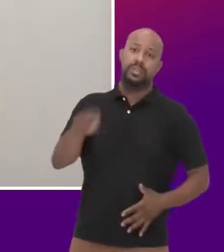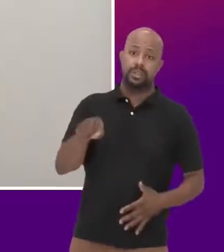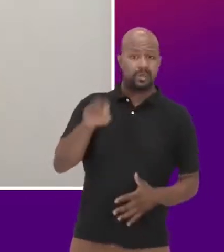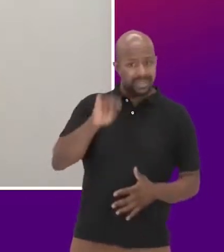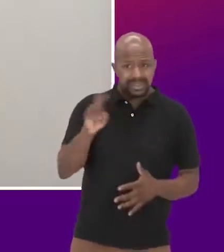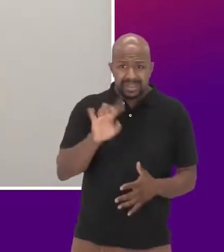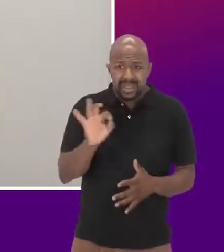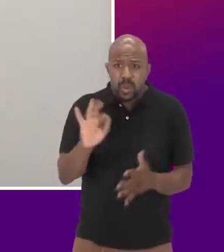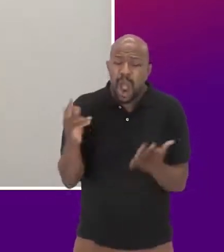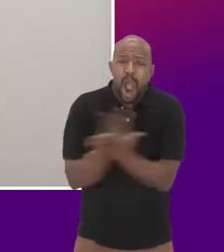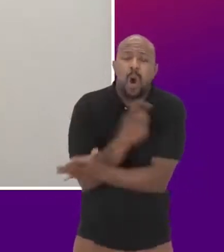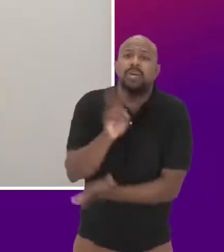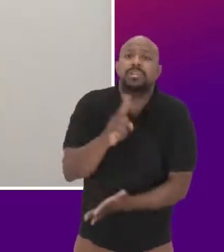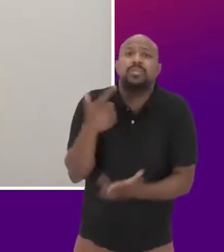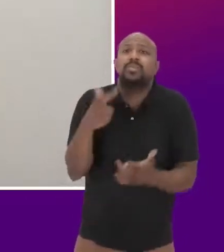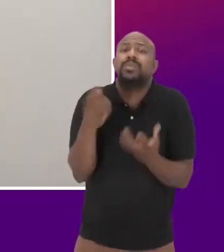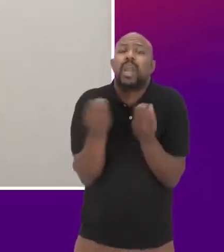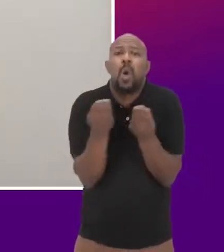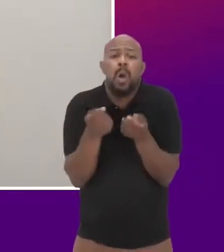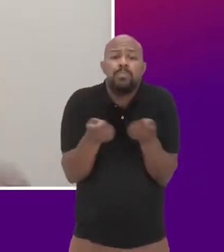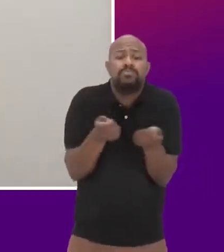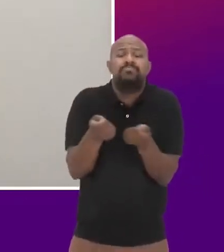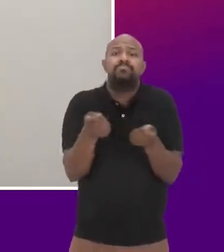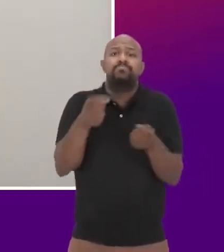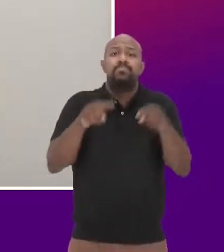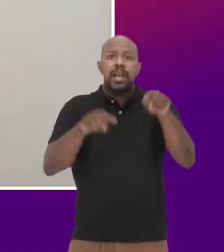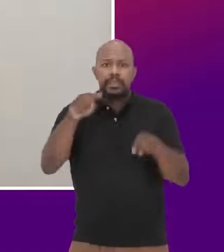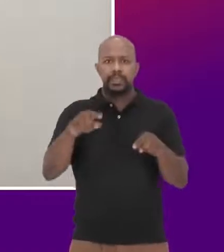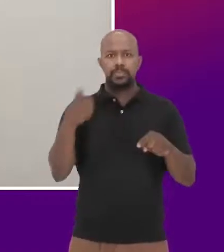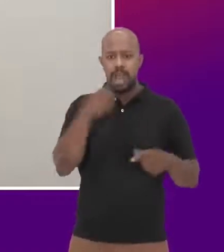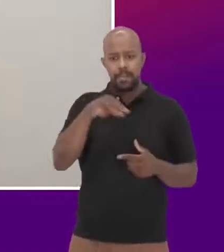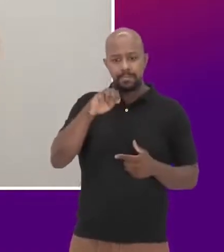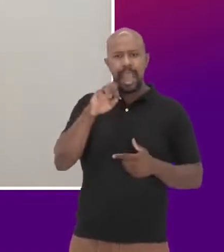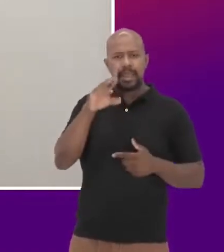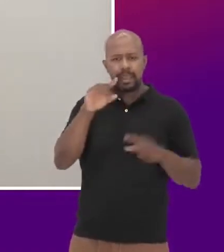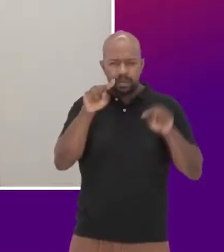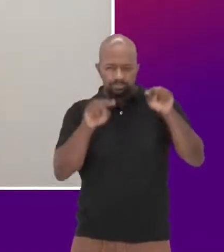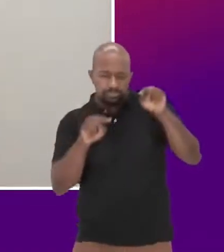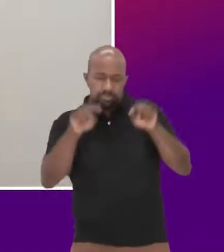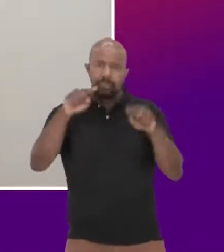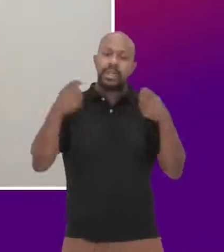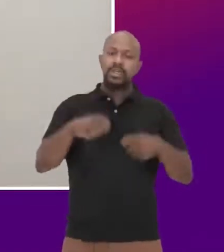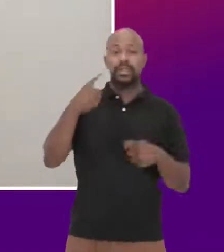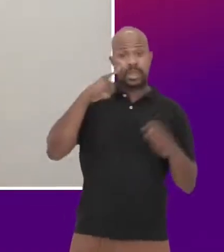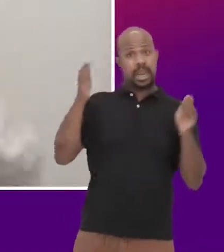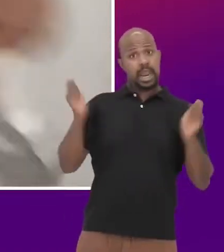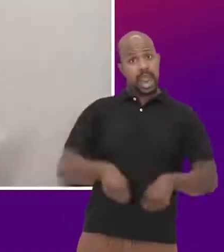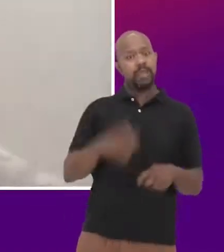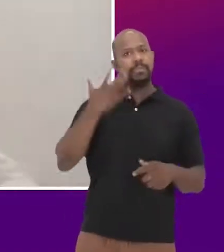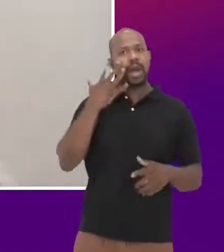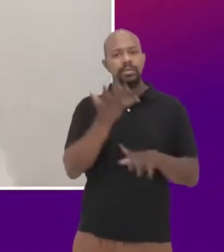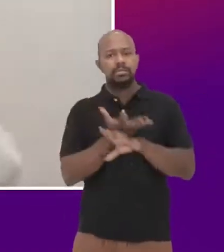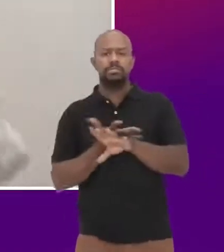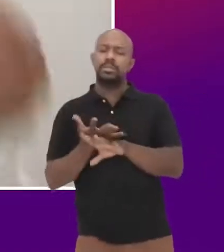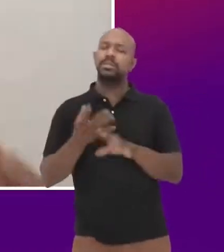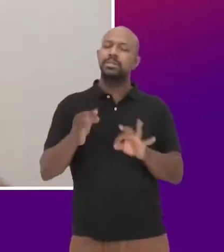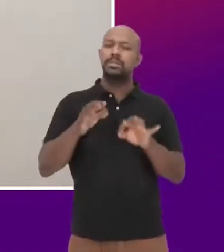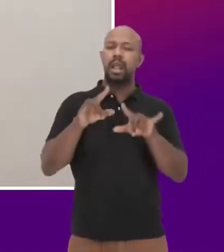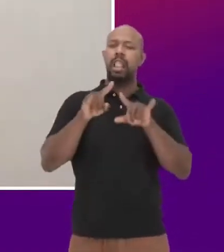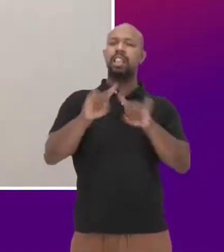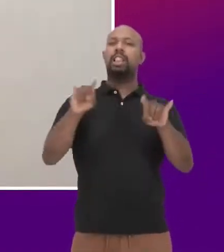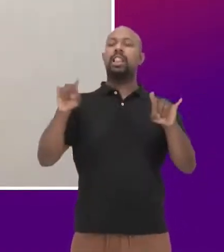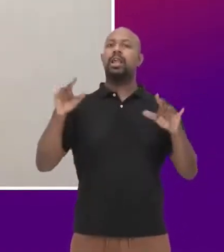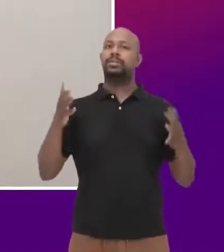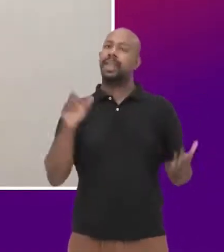Se não aconteceu, não tem o que metrificar. E para metrificar, tem que ser capaz de encantar, de